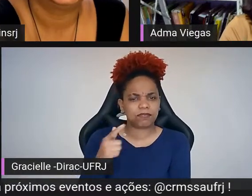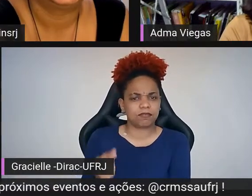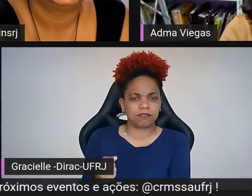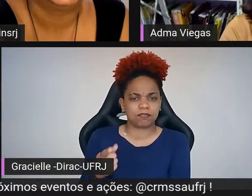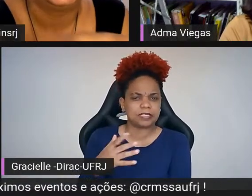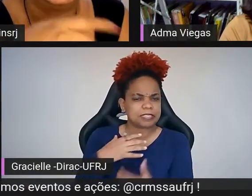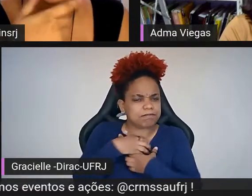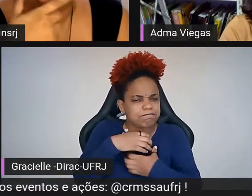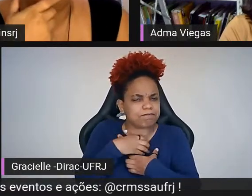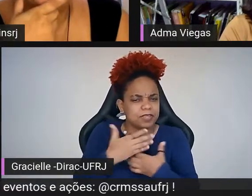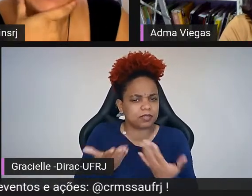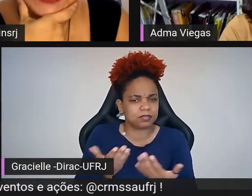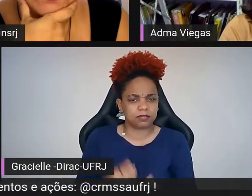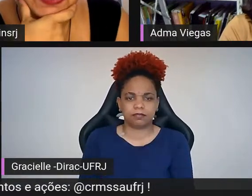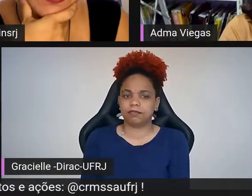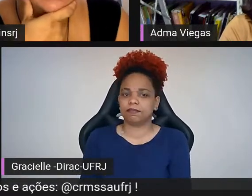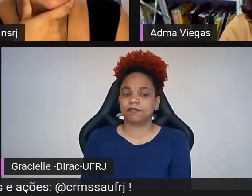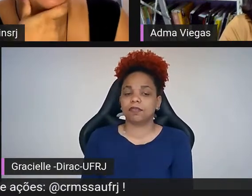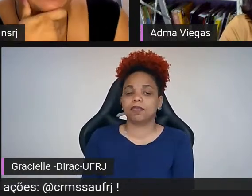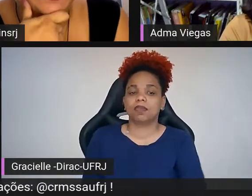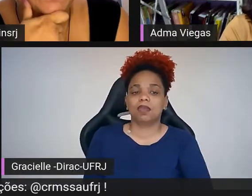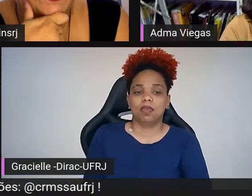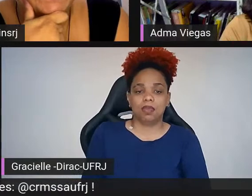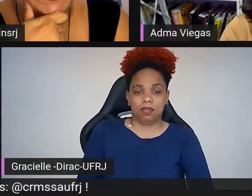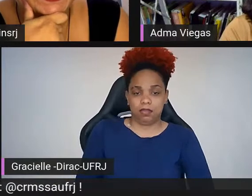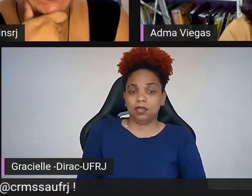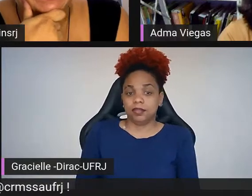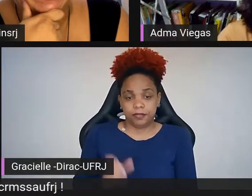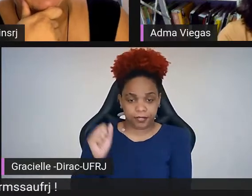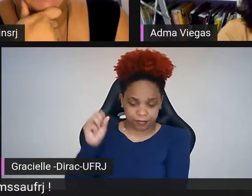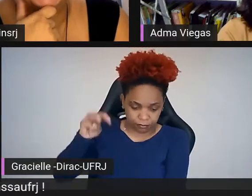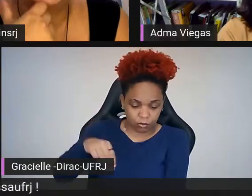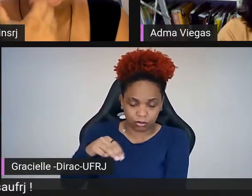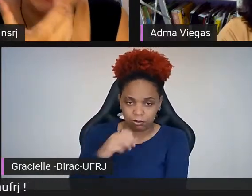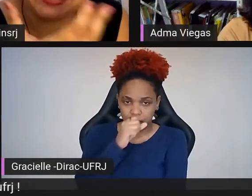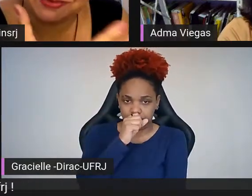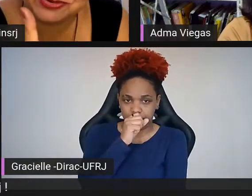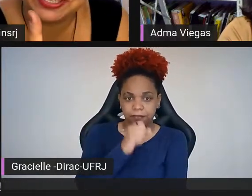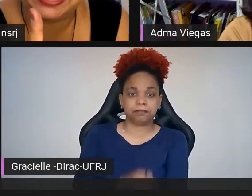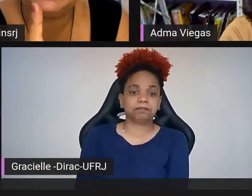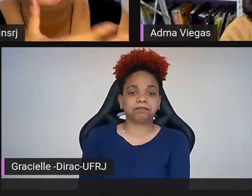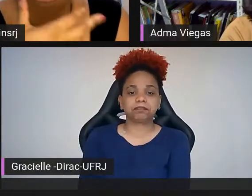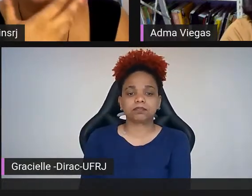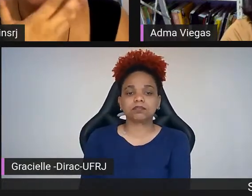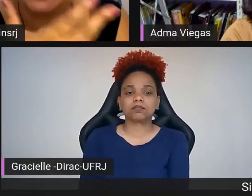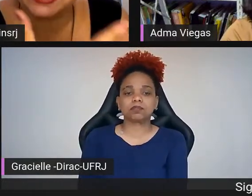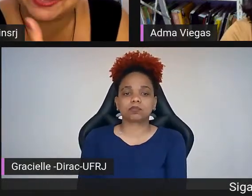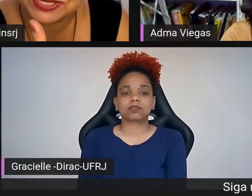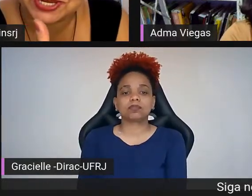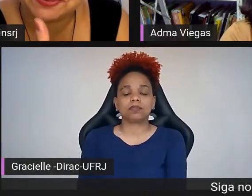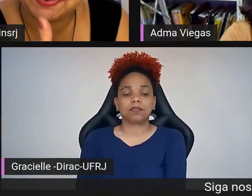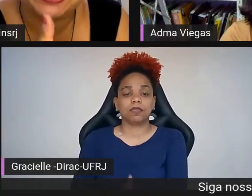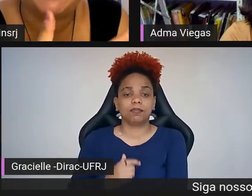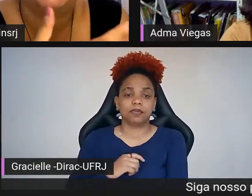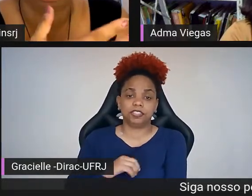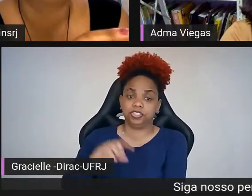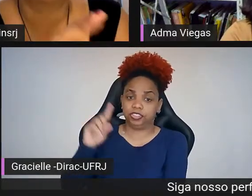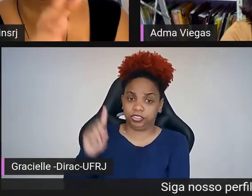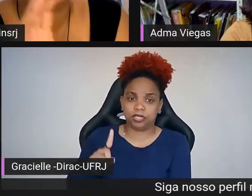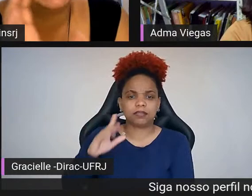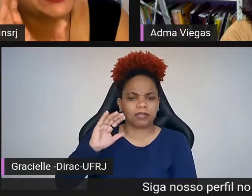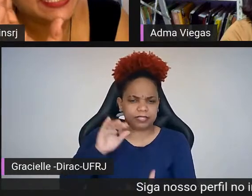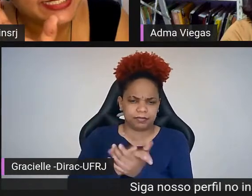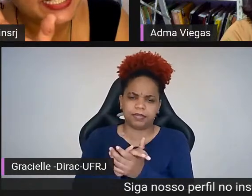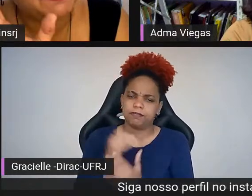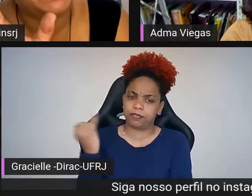forma? Eu vejo um pouco dessa forma, embora eu acho que o direito ao casamento seja importante,